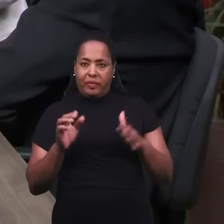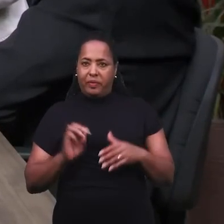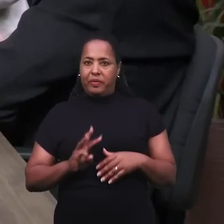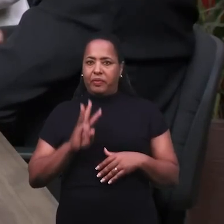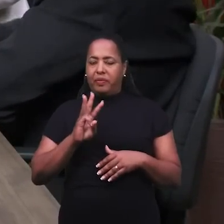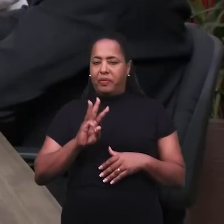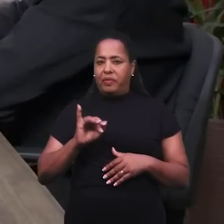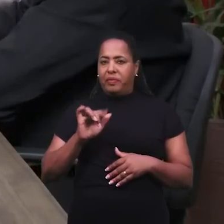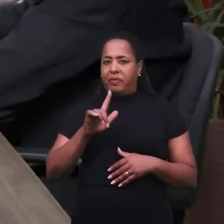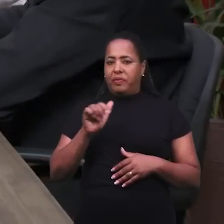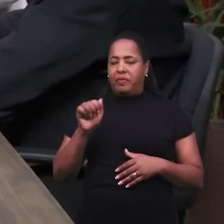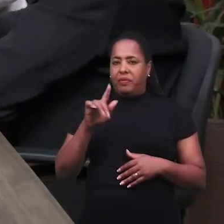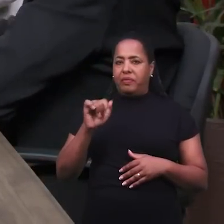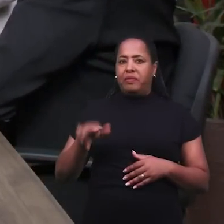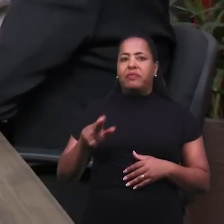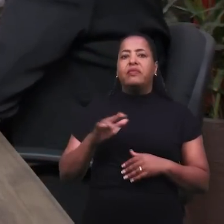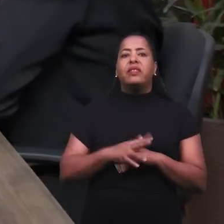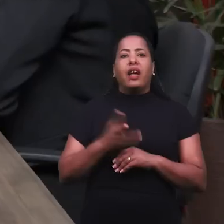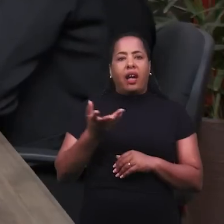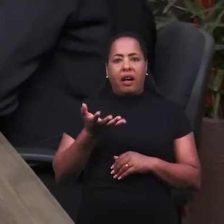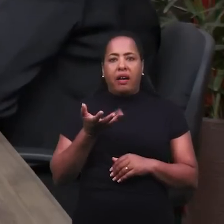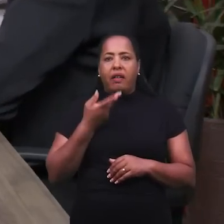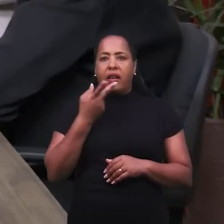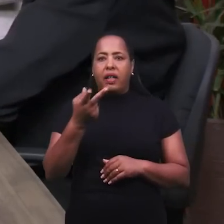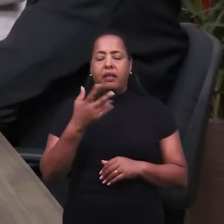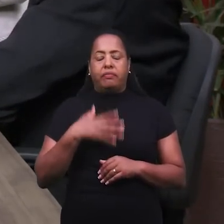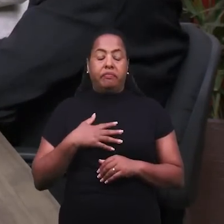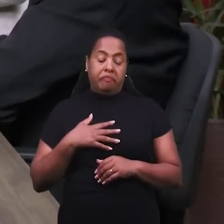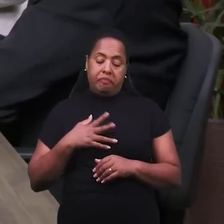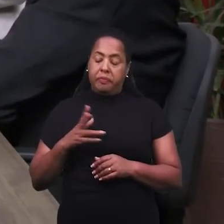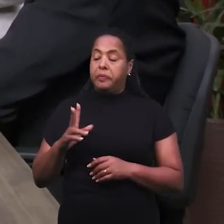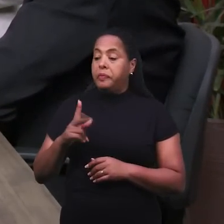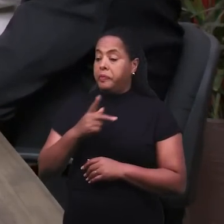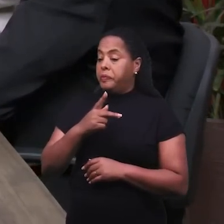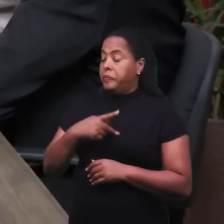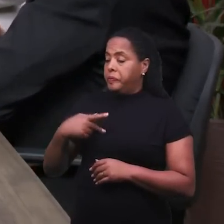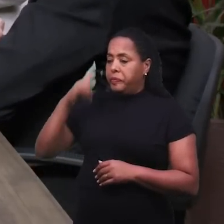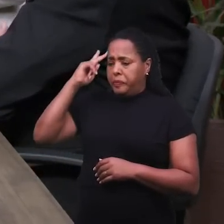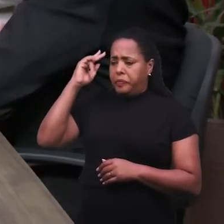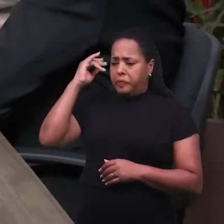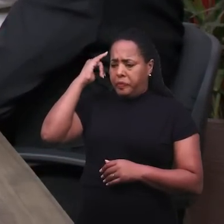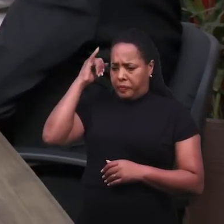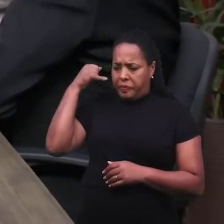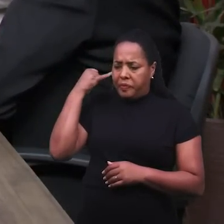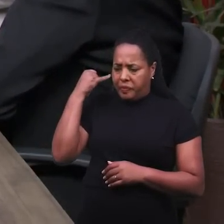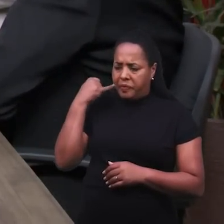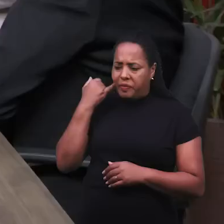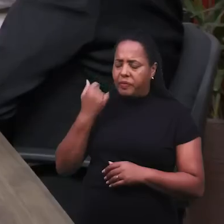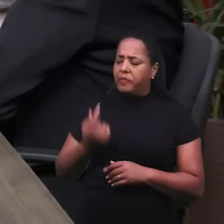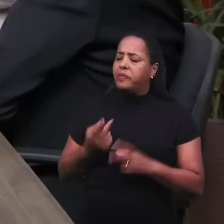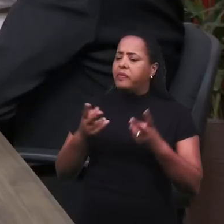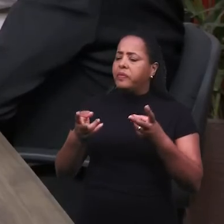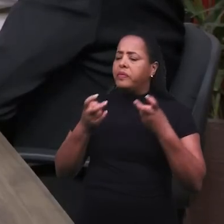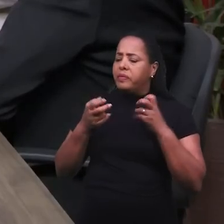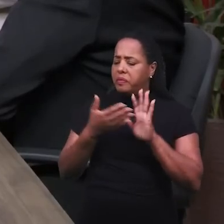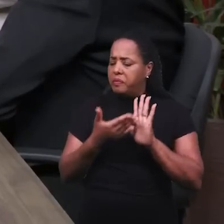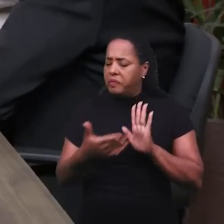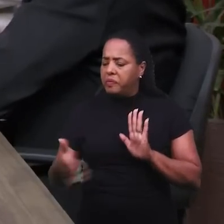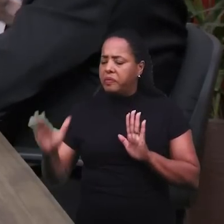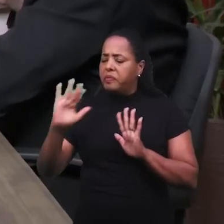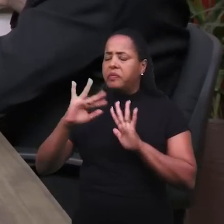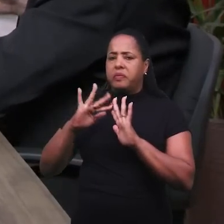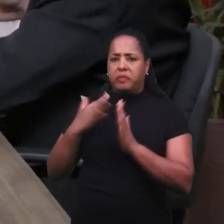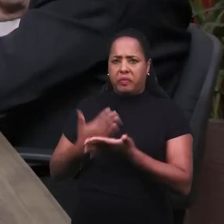quer falar, Willer? Na verdade, né, pastor Josias, a gente percebe uma coisa, que a trajetória escolar ela